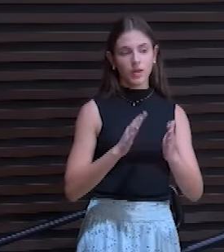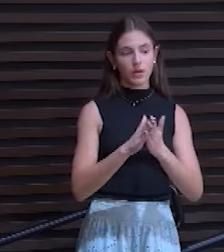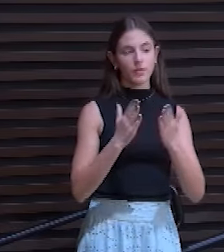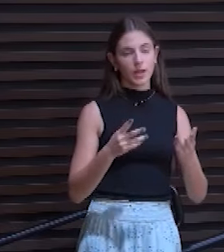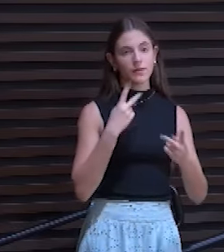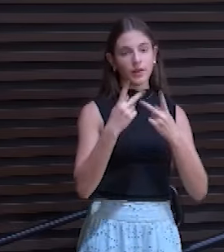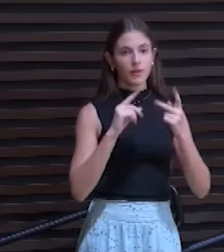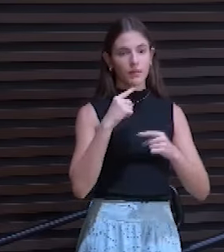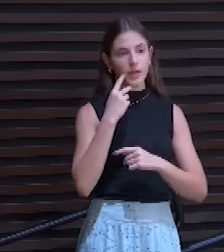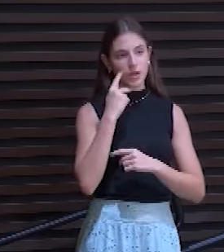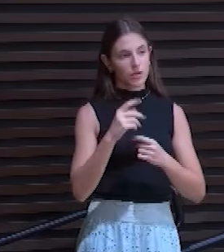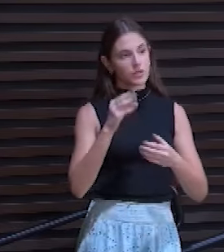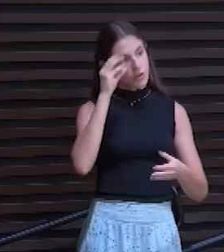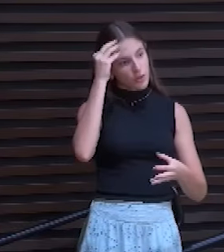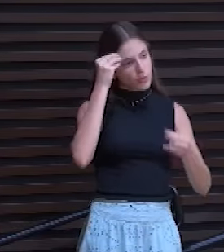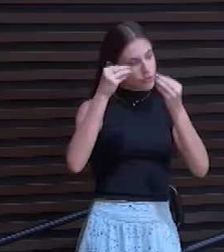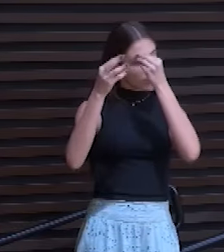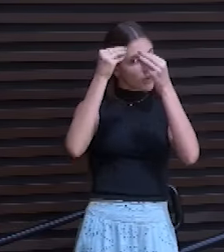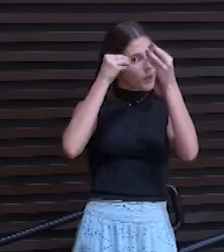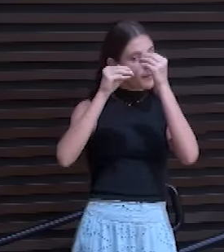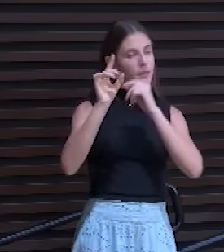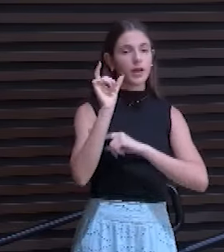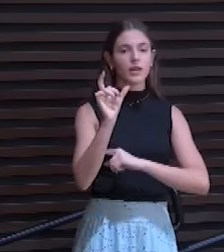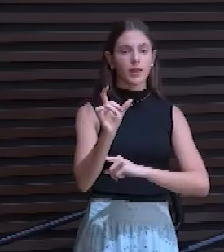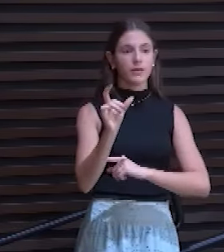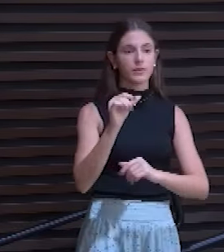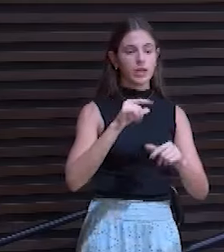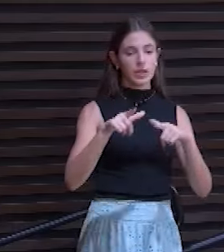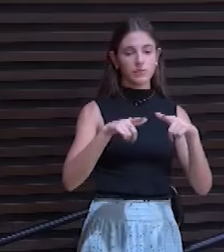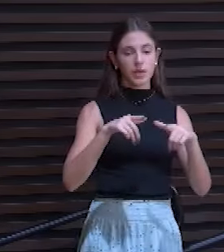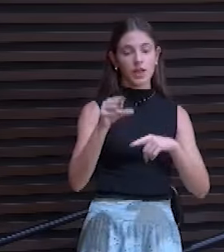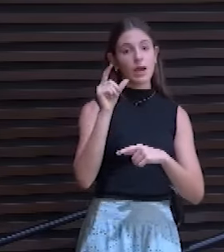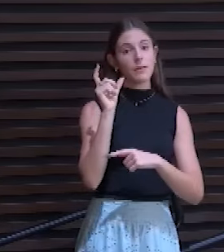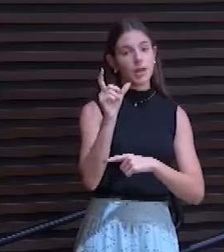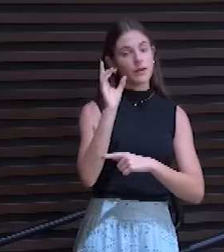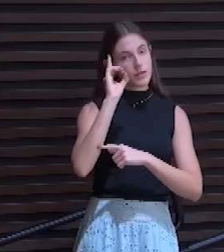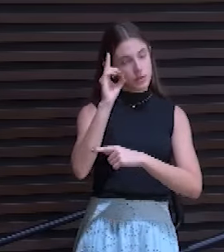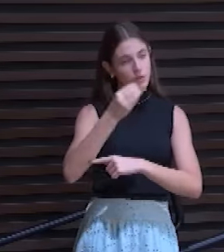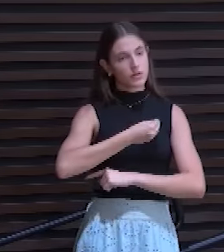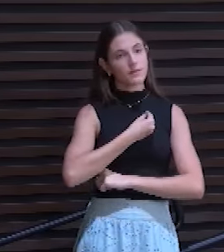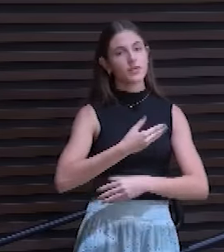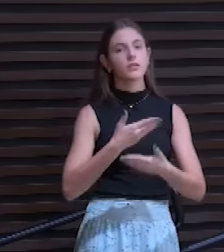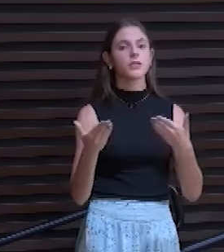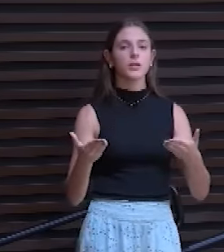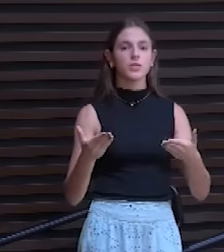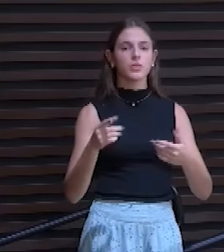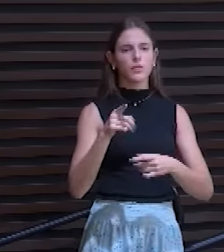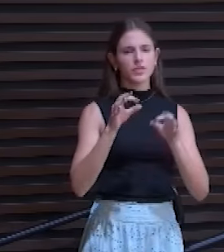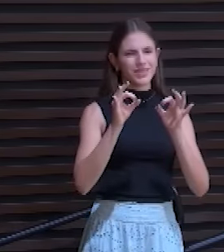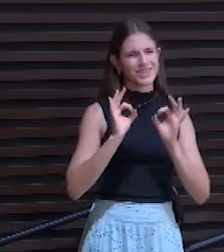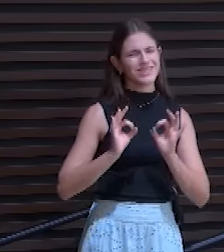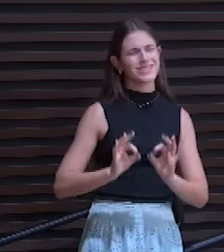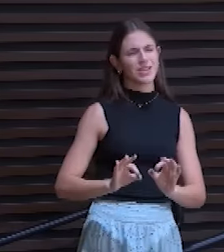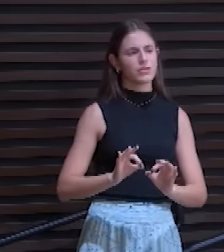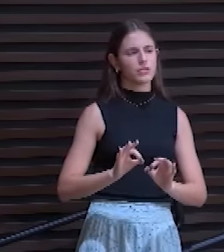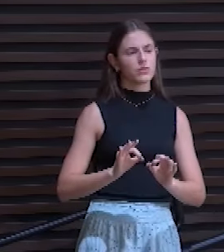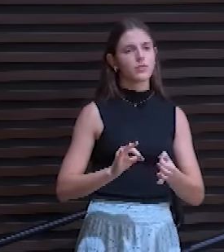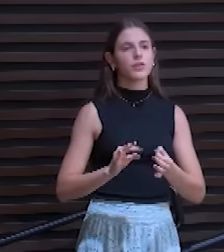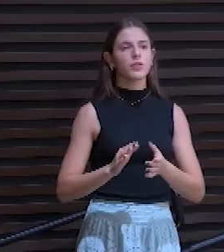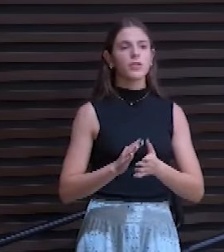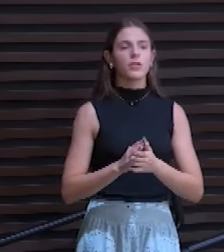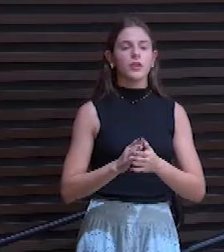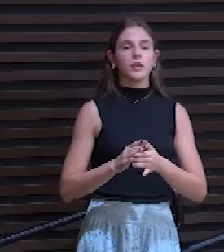com seus filhos, na palavra você pode ter certeza que quando eles for velhos não se desviará dele. Ainda que saiam, você pode